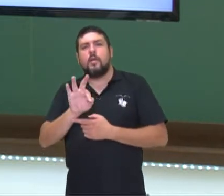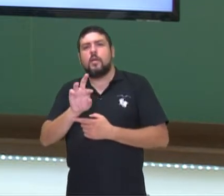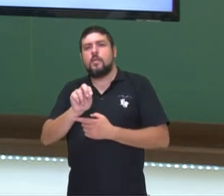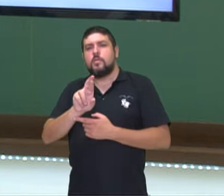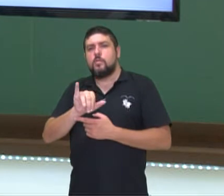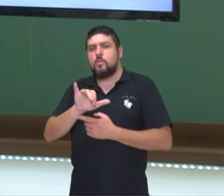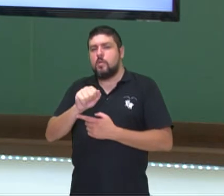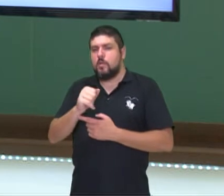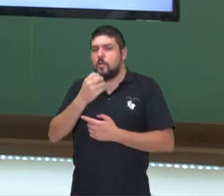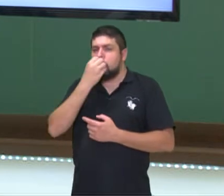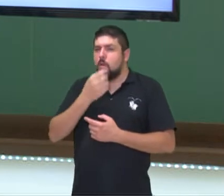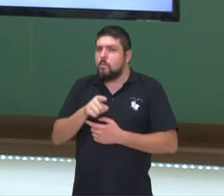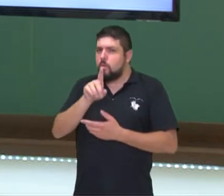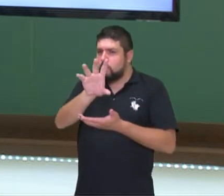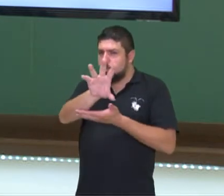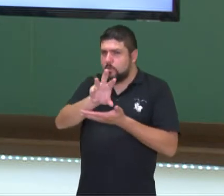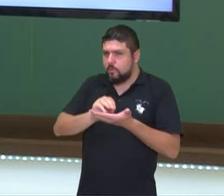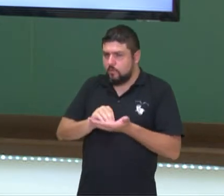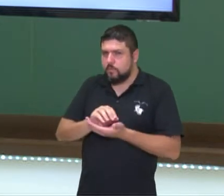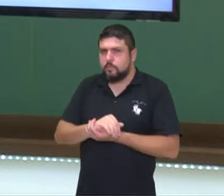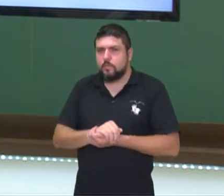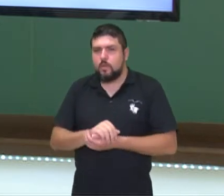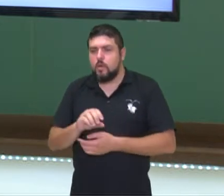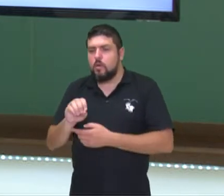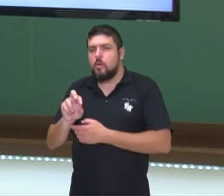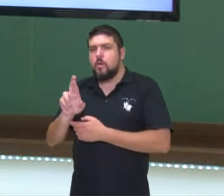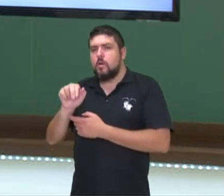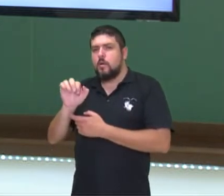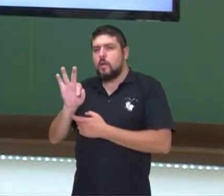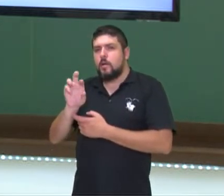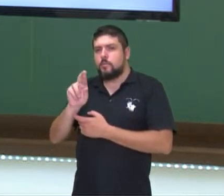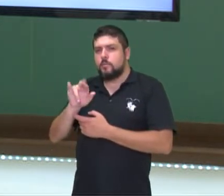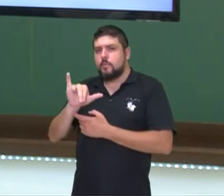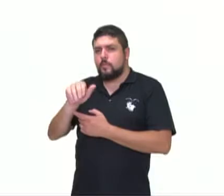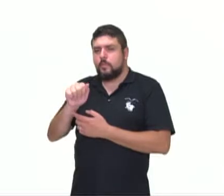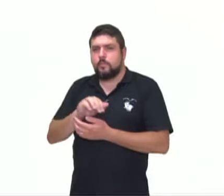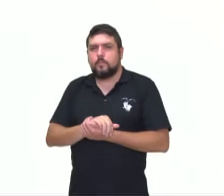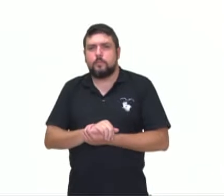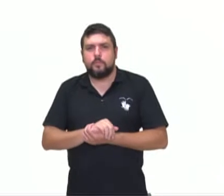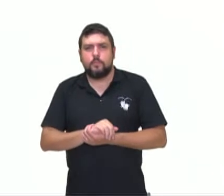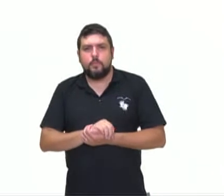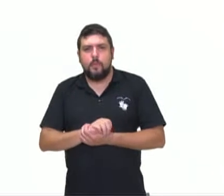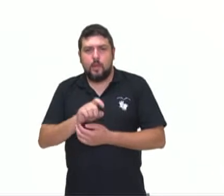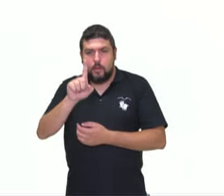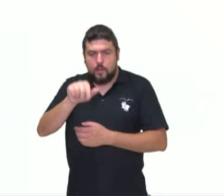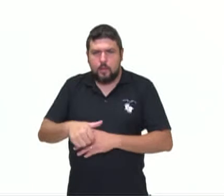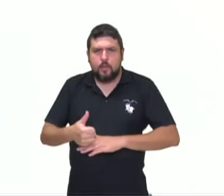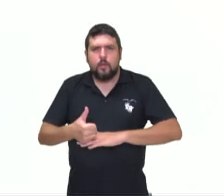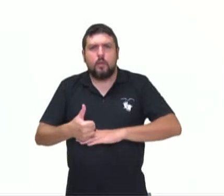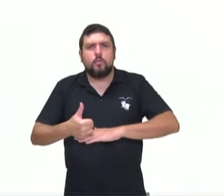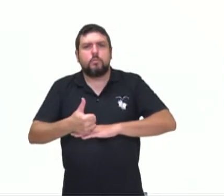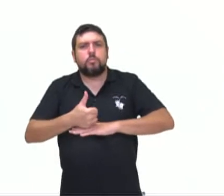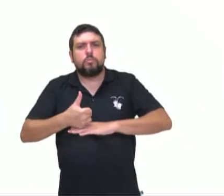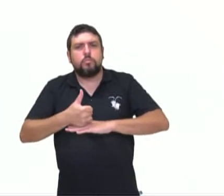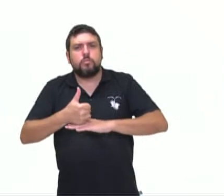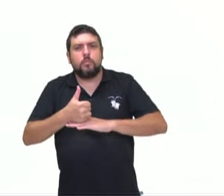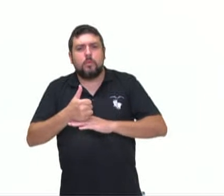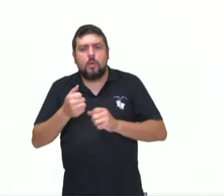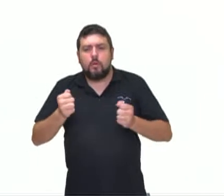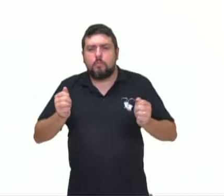você anotar no seu caderno. Oratória. Vamos lá, ó. É a arte de falar em